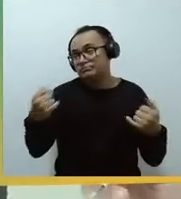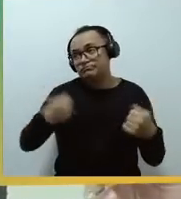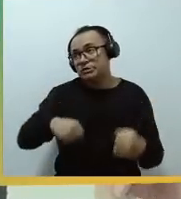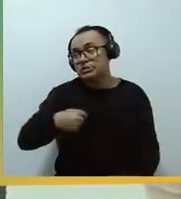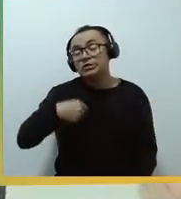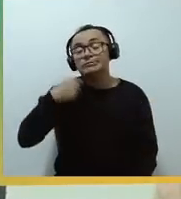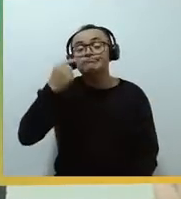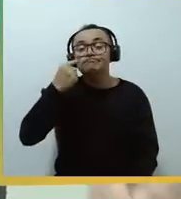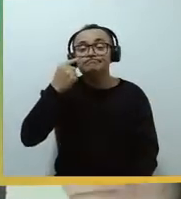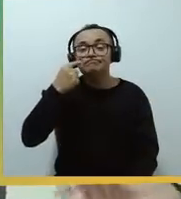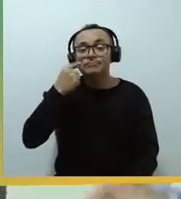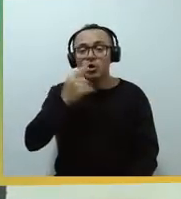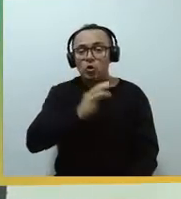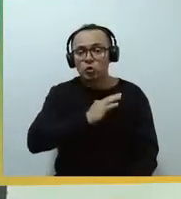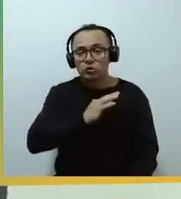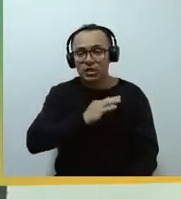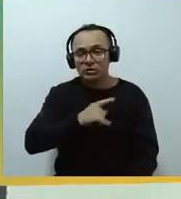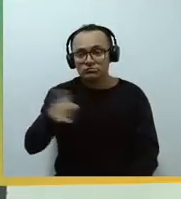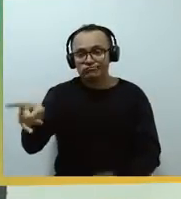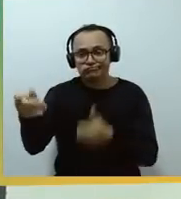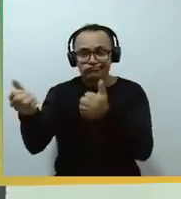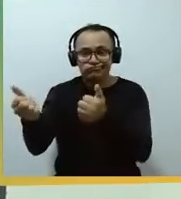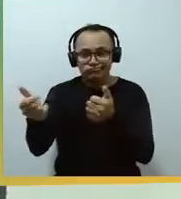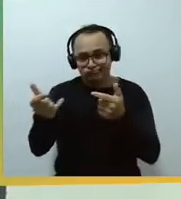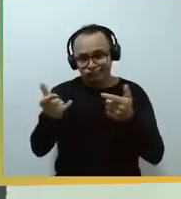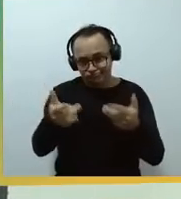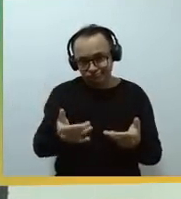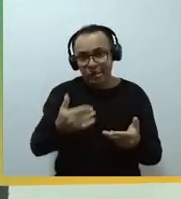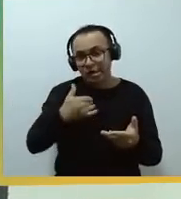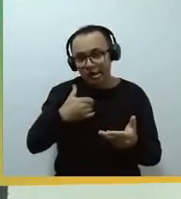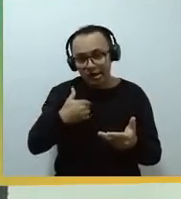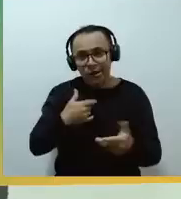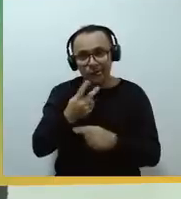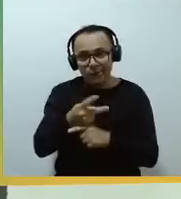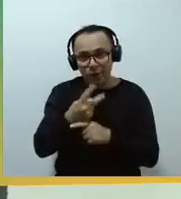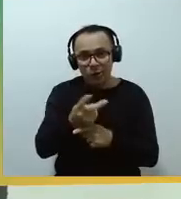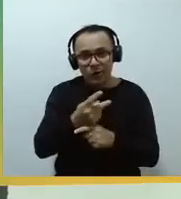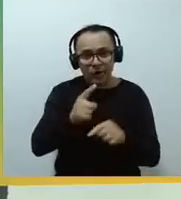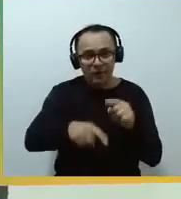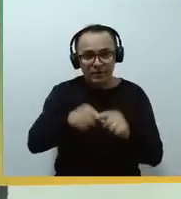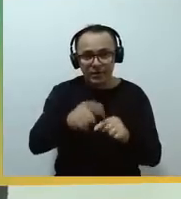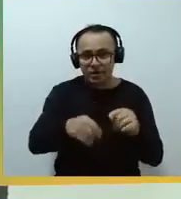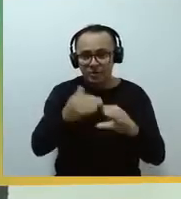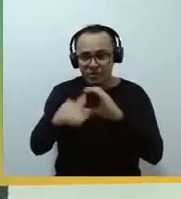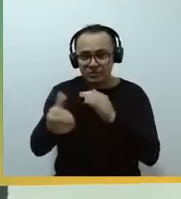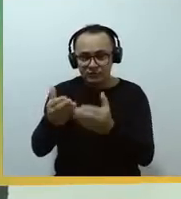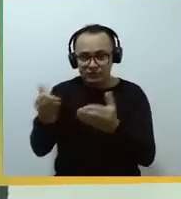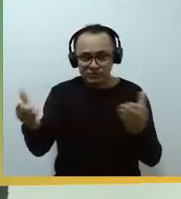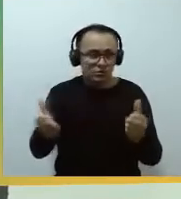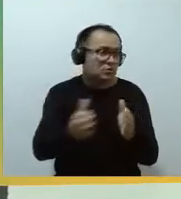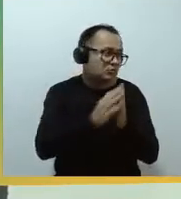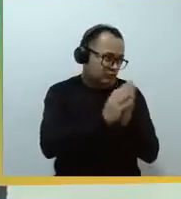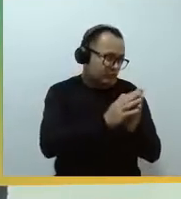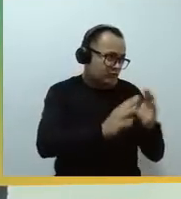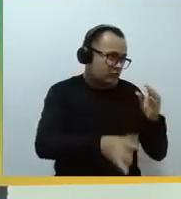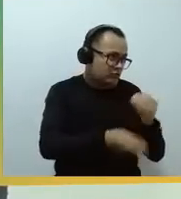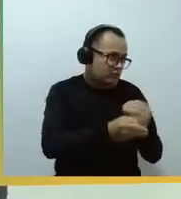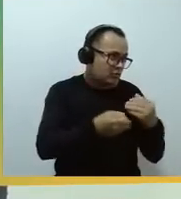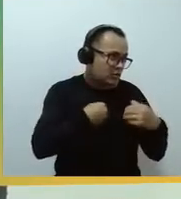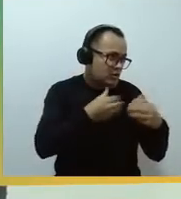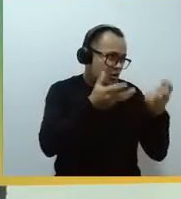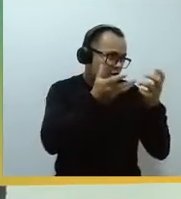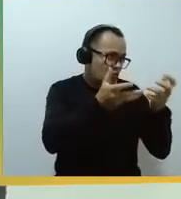isso as explicações. E eu posso buscar esse material e encaminhar para vocês. Gostaria que juntasse. Porque eu não tenho essa informação, não sei. Acho